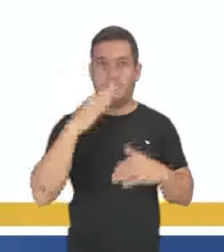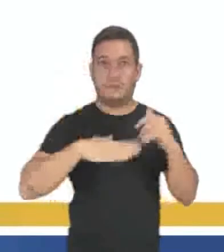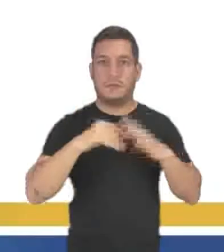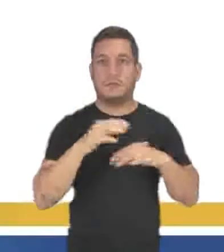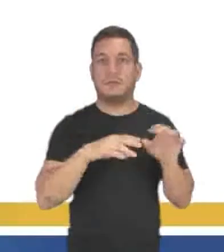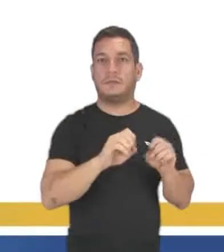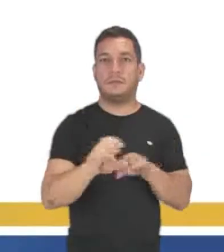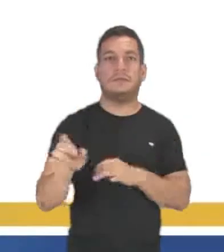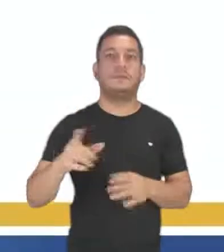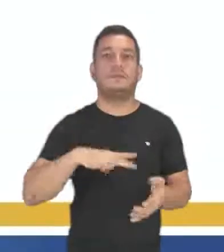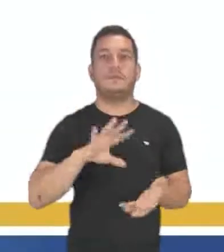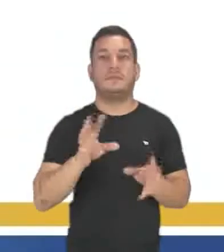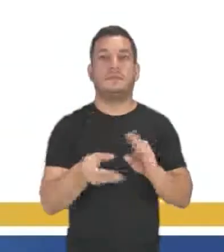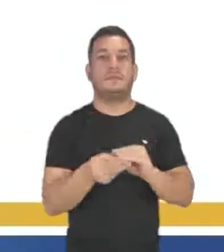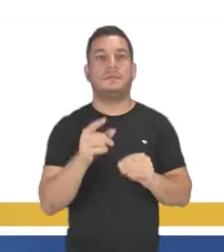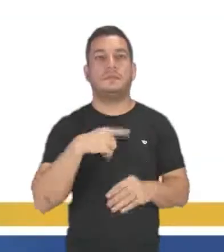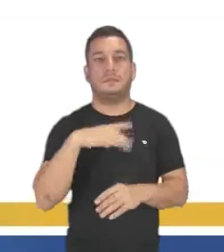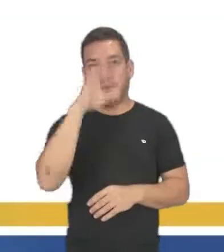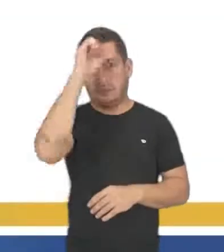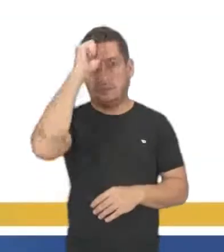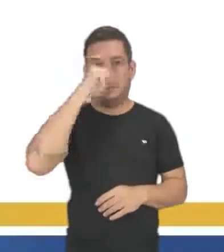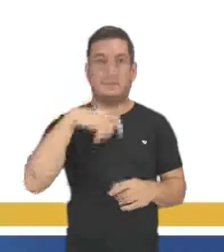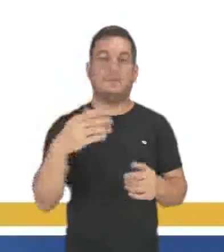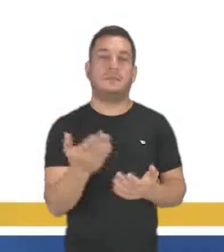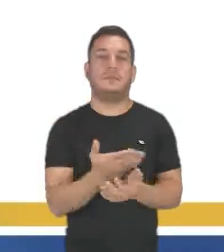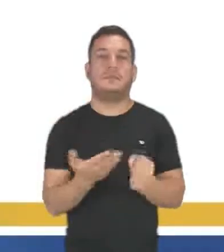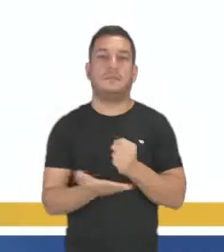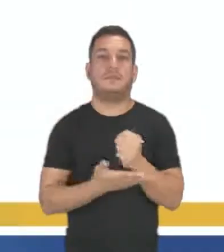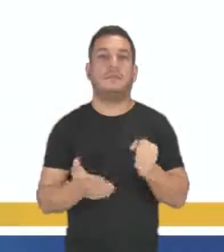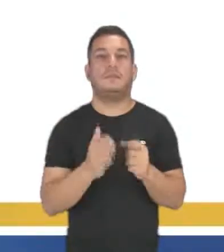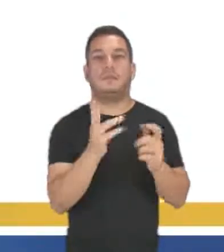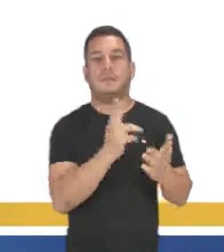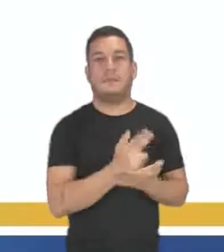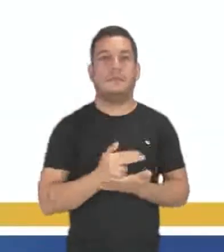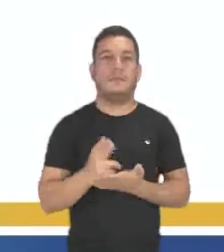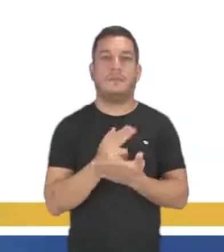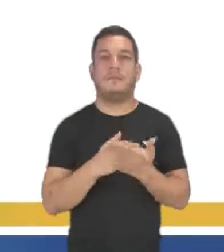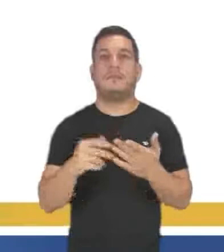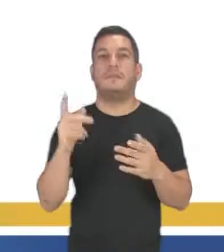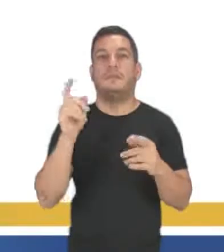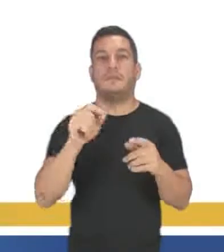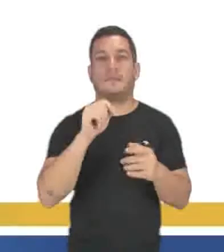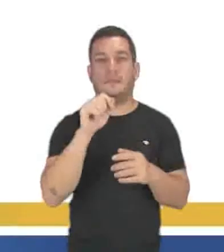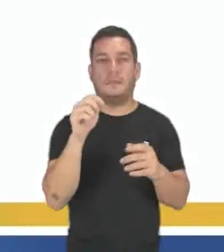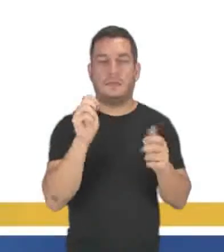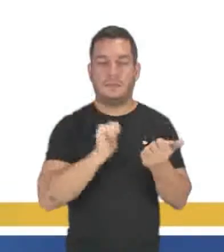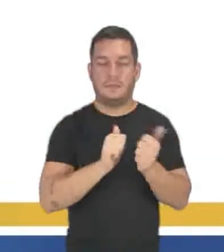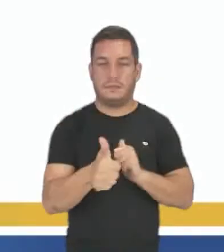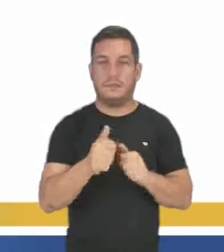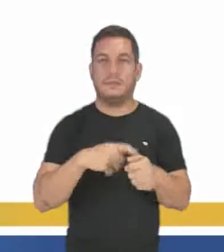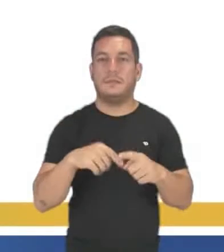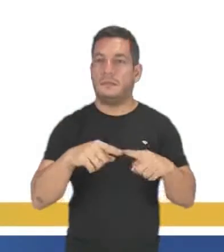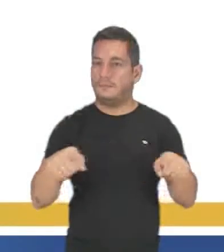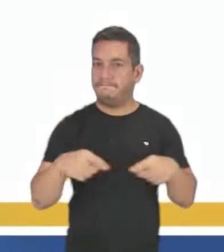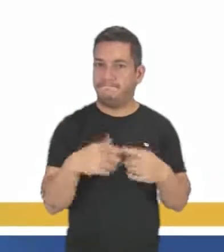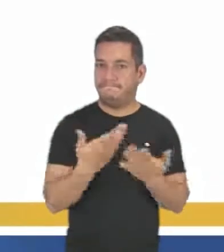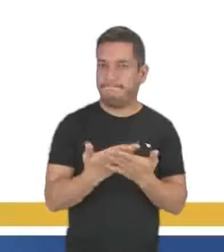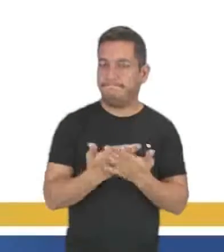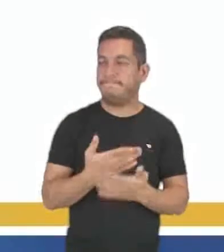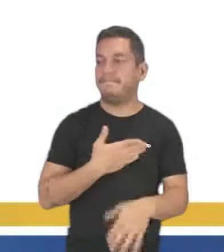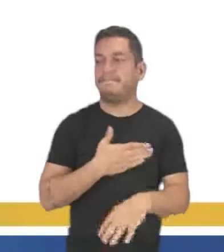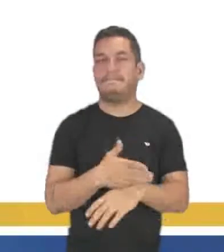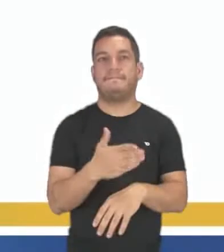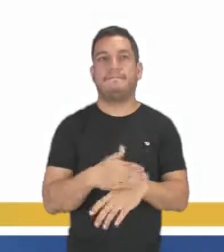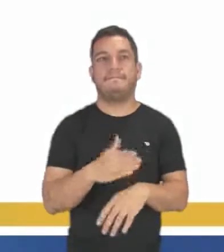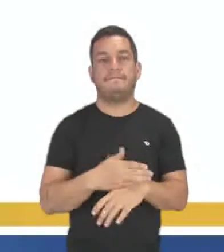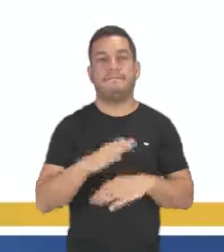inverter esse aprendizado por meio de artes, esportes, salas de aula ou treinamento profissional. Então, o que a gente vai